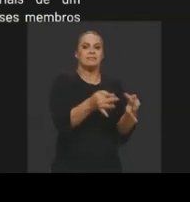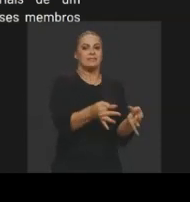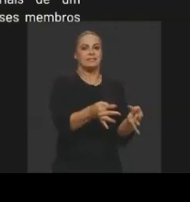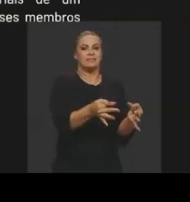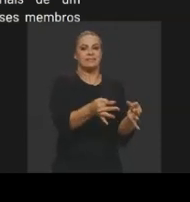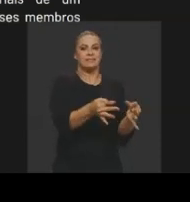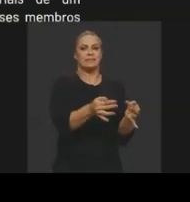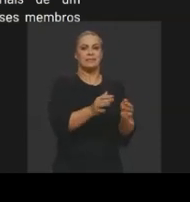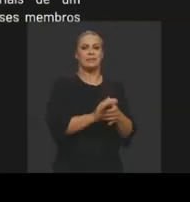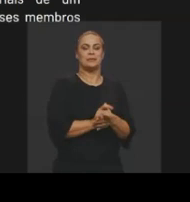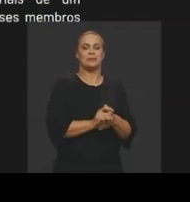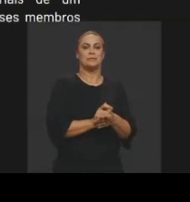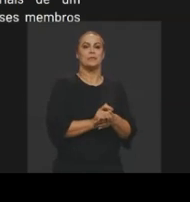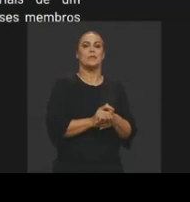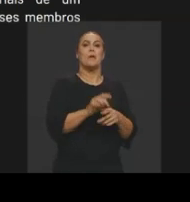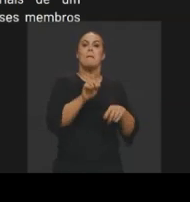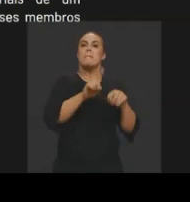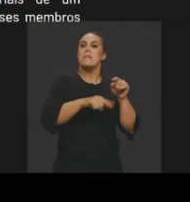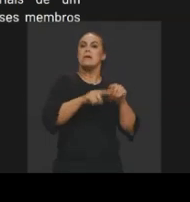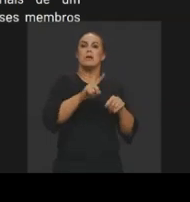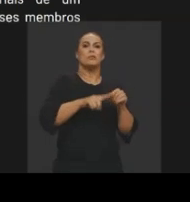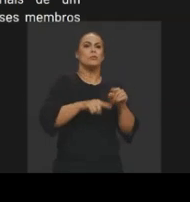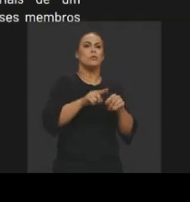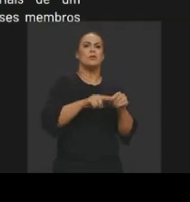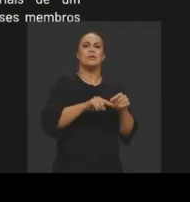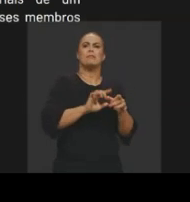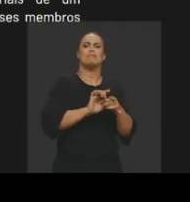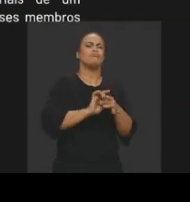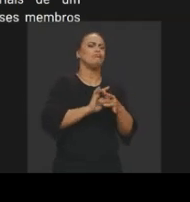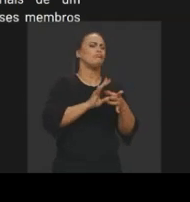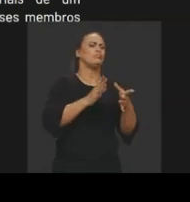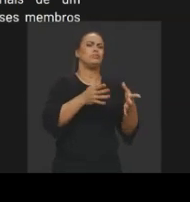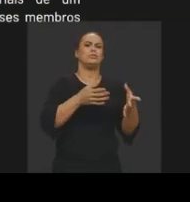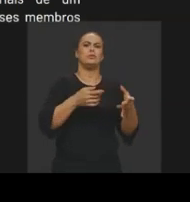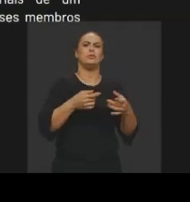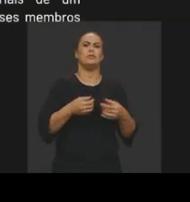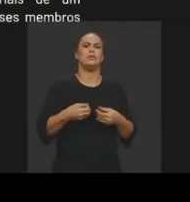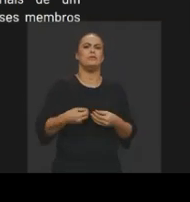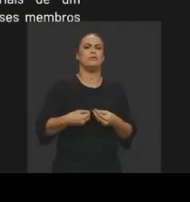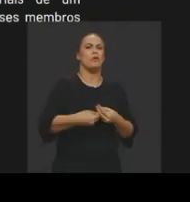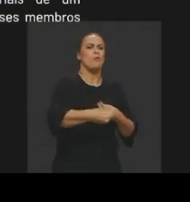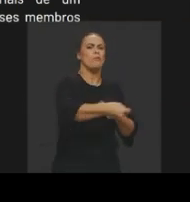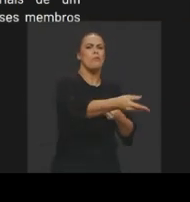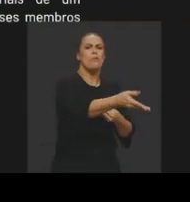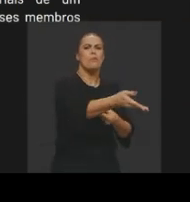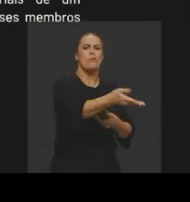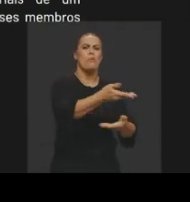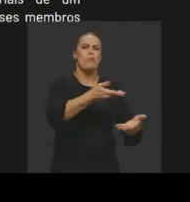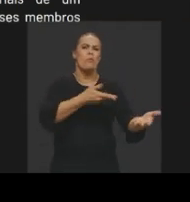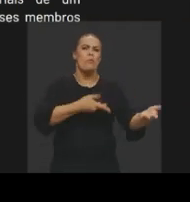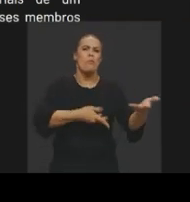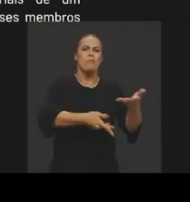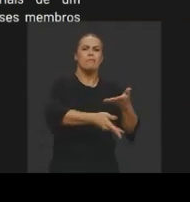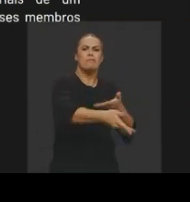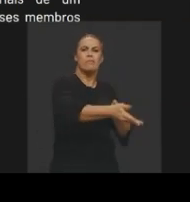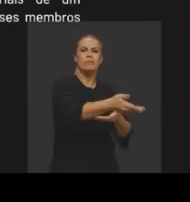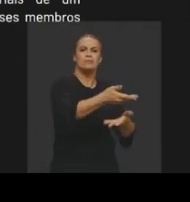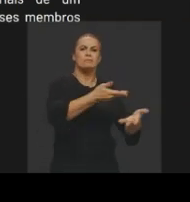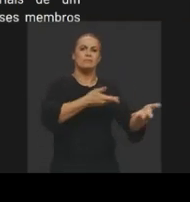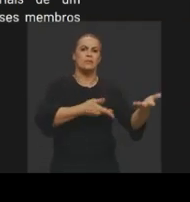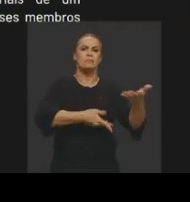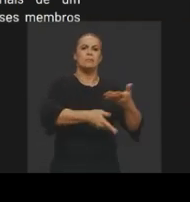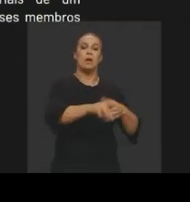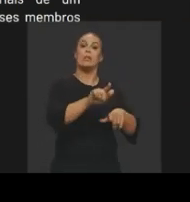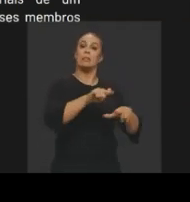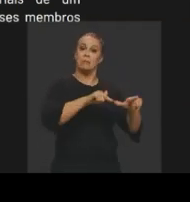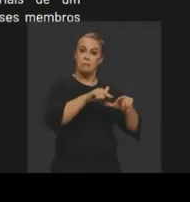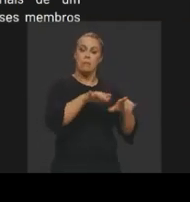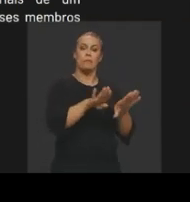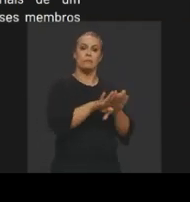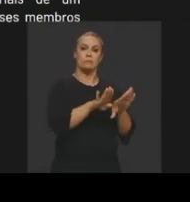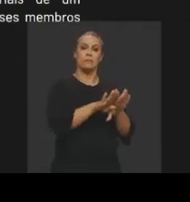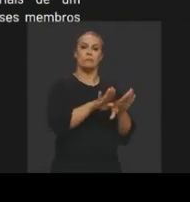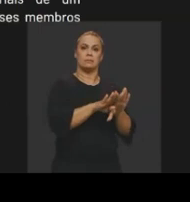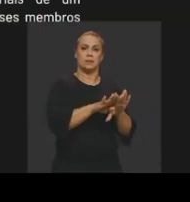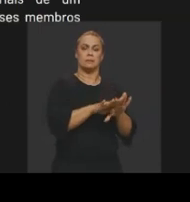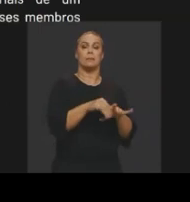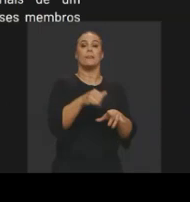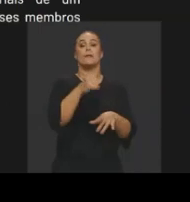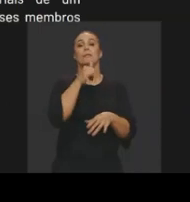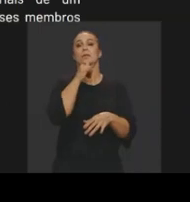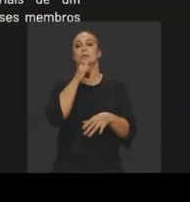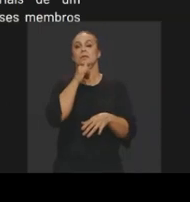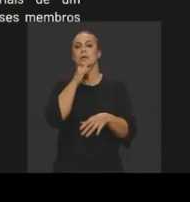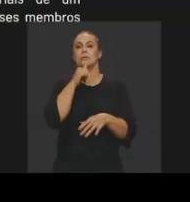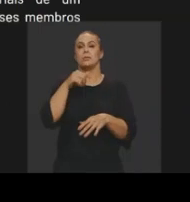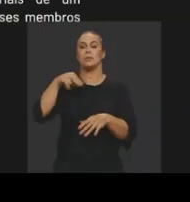Livre circulação de mercadorias e de serviços. O exemplo mais prático que nós temos, o exemplo mais óbvio, né? NAFTA,